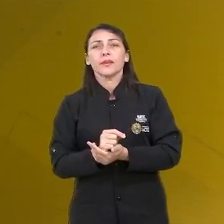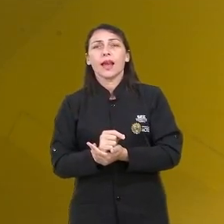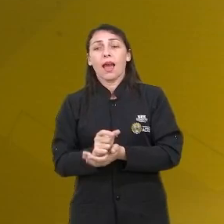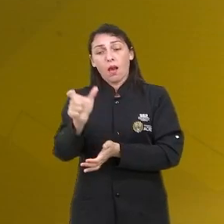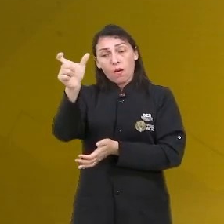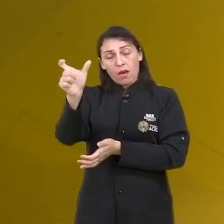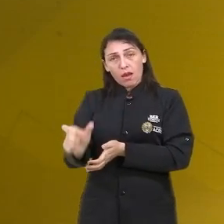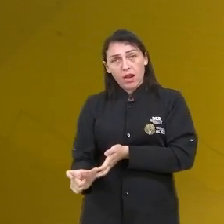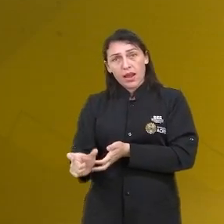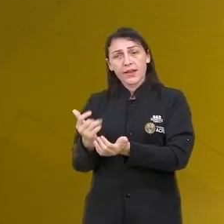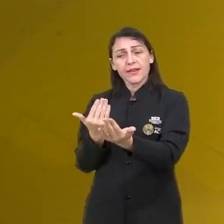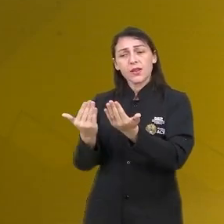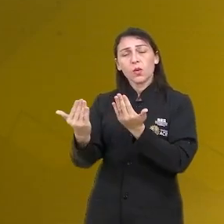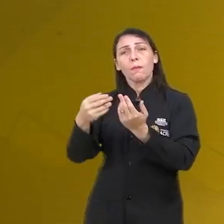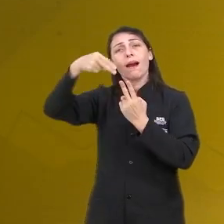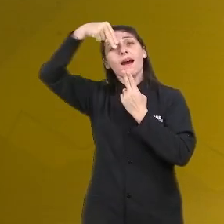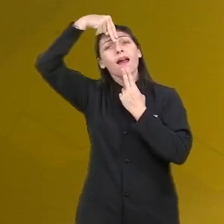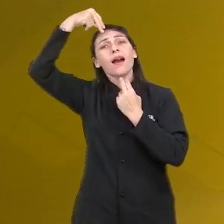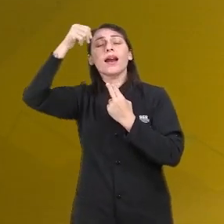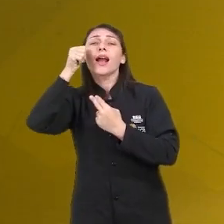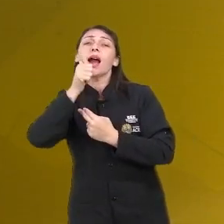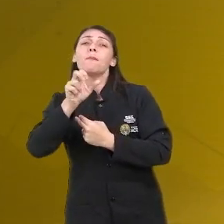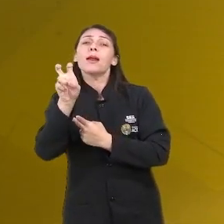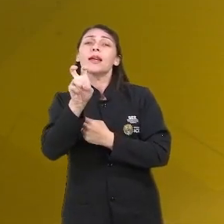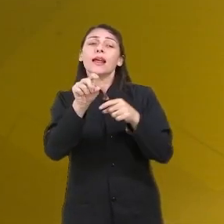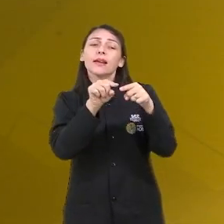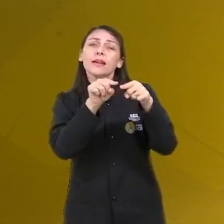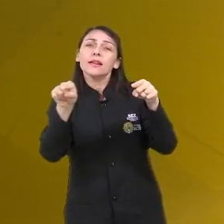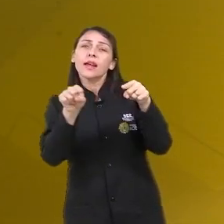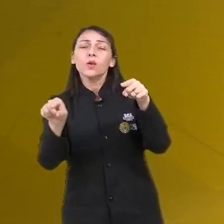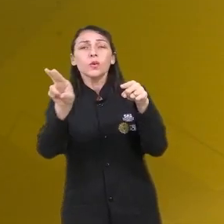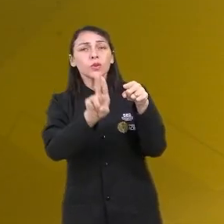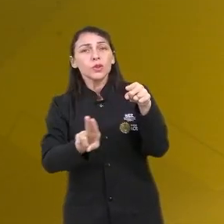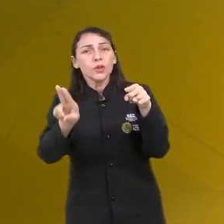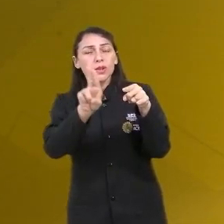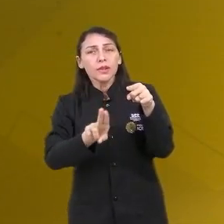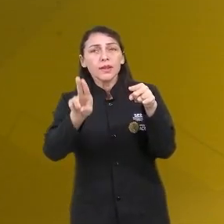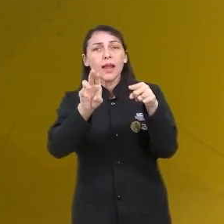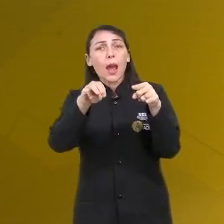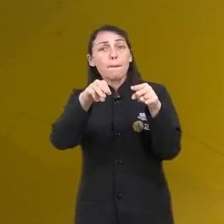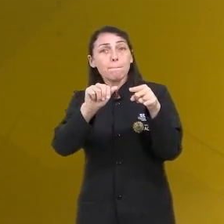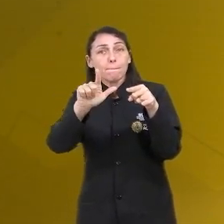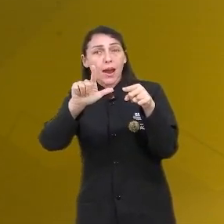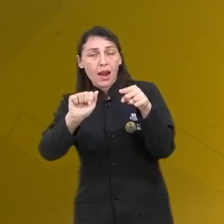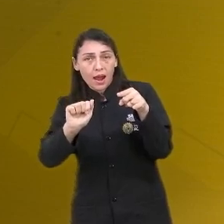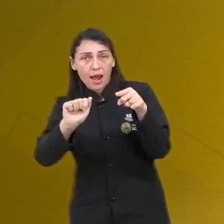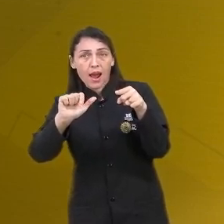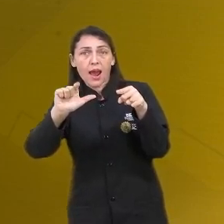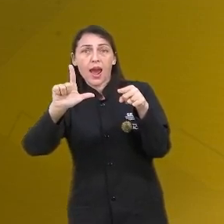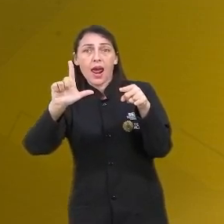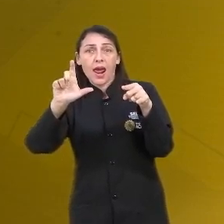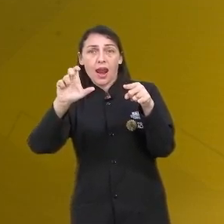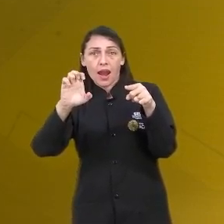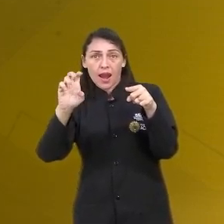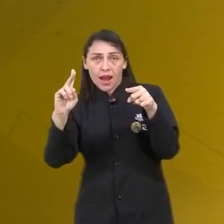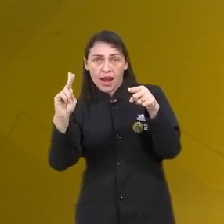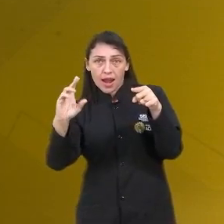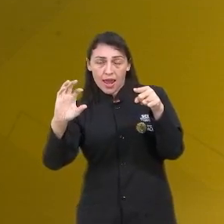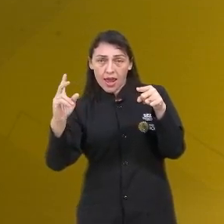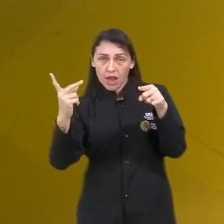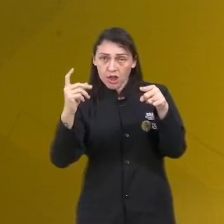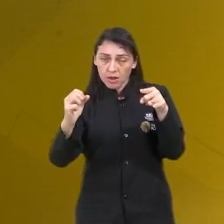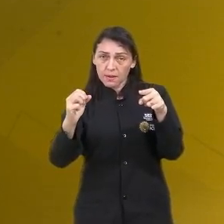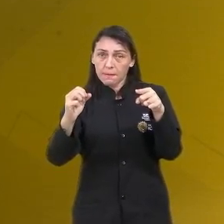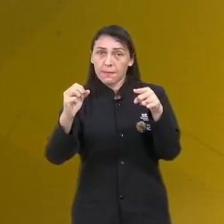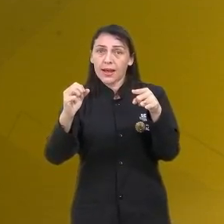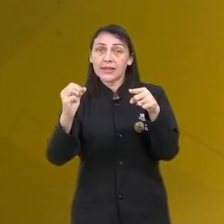se compara à cabra. E no quinto verso, utiliza a expressão mala leche para se autorrepresentar como uma